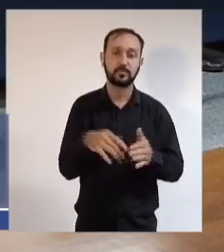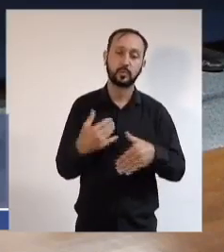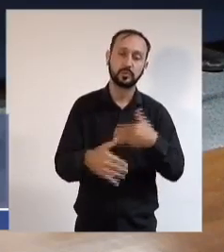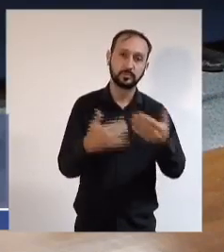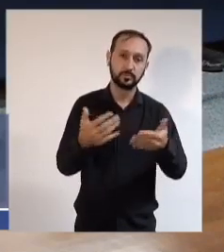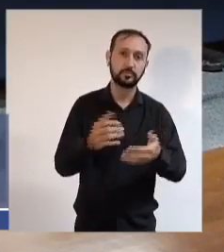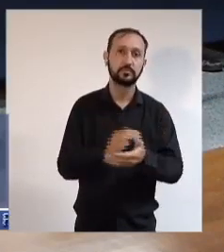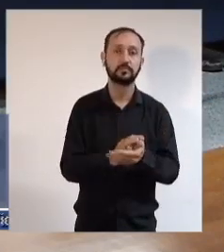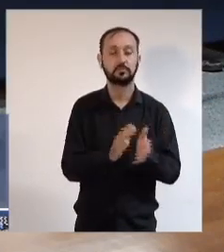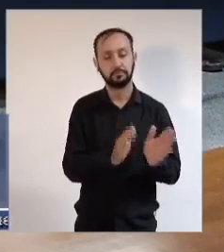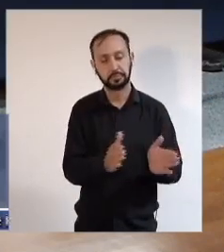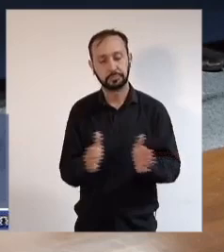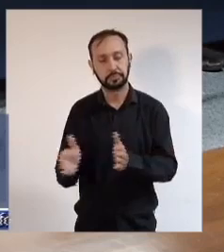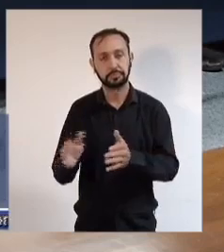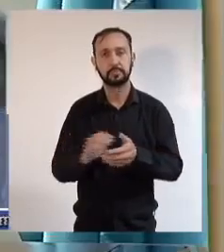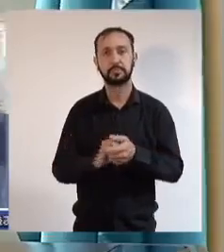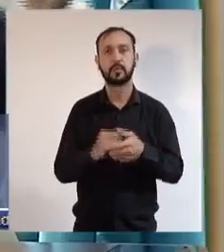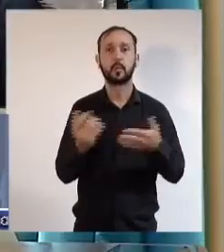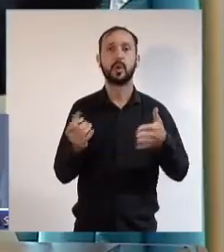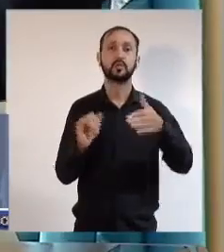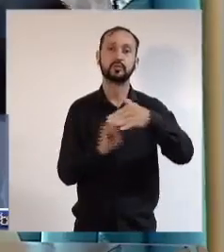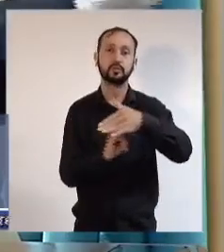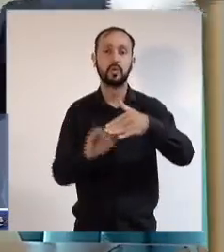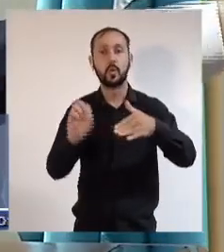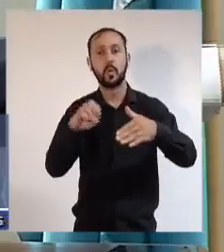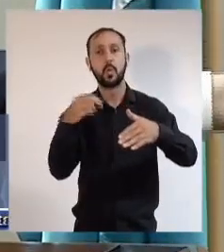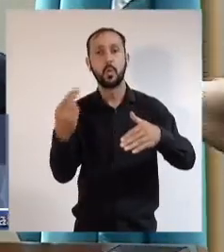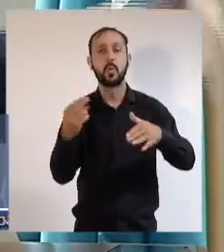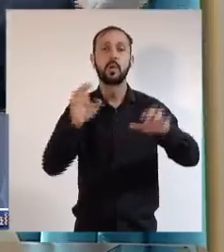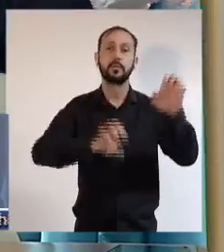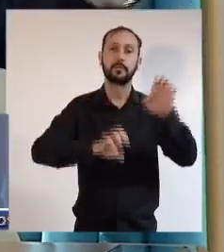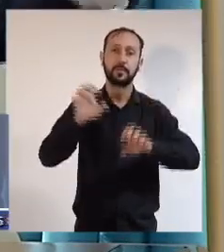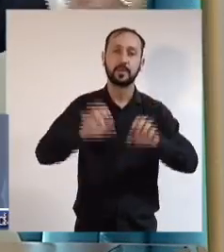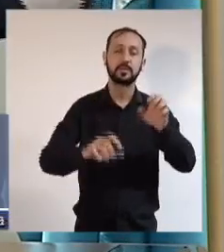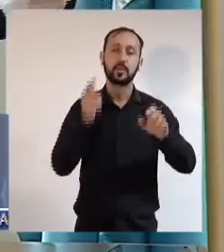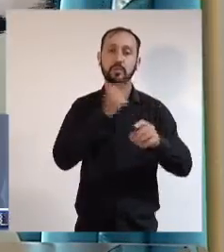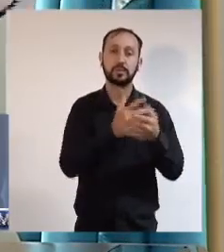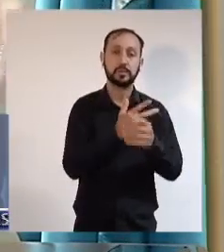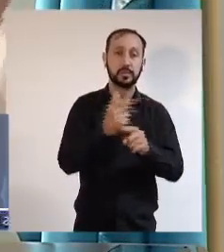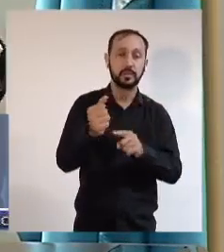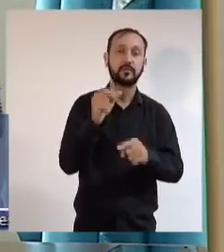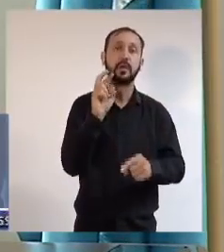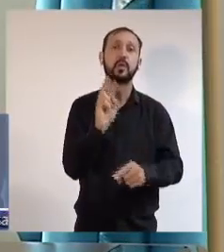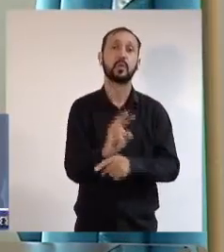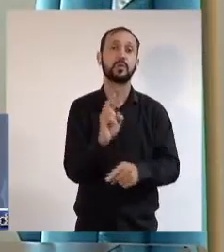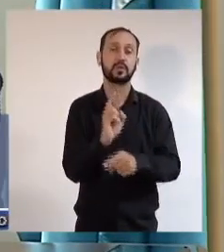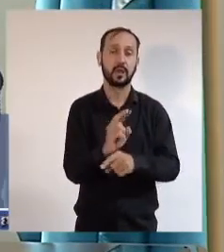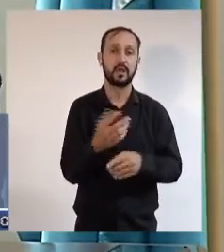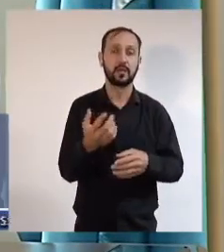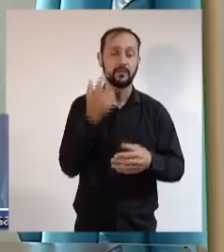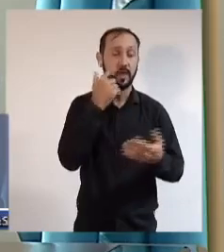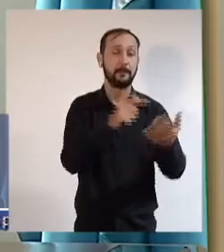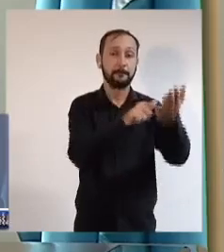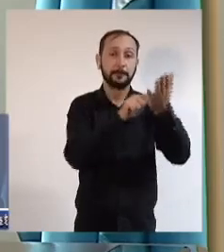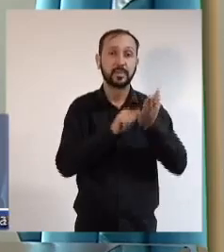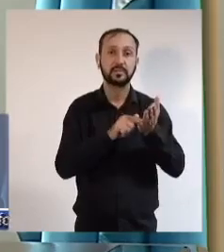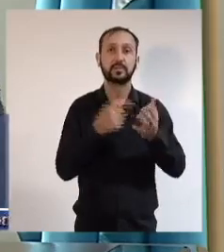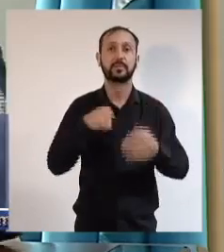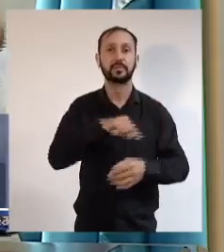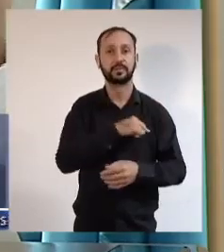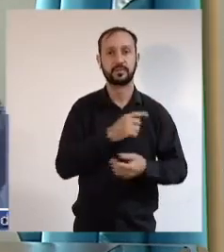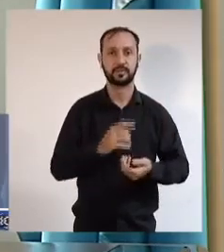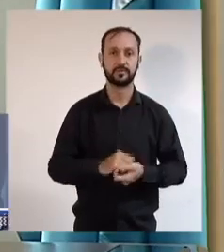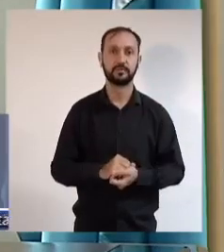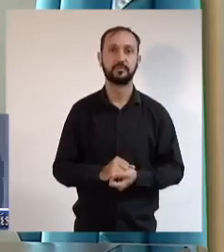isso a instituição a empresa que ganhar a licitação que vai fazer a apresentar para nós nós